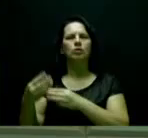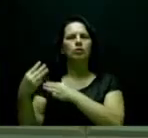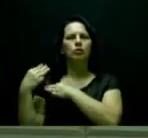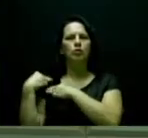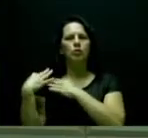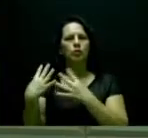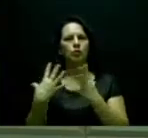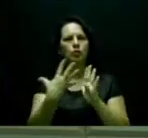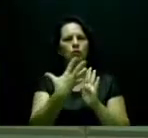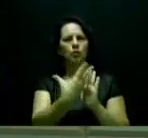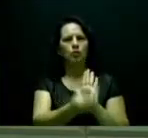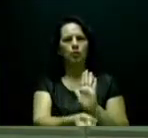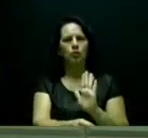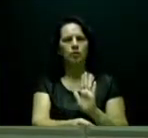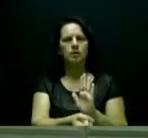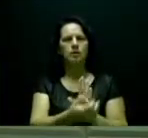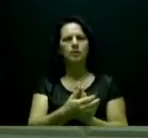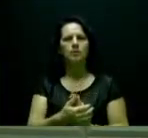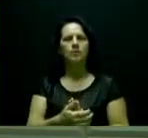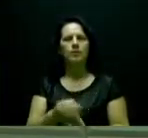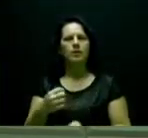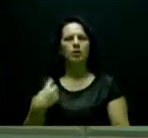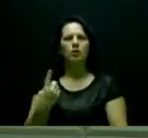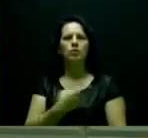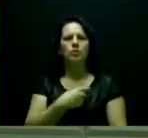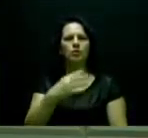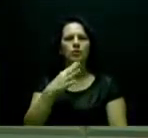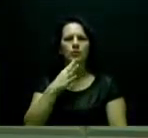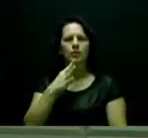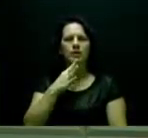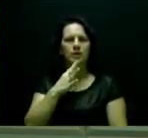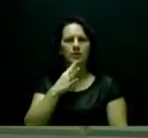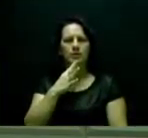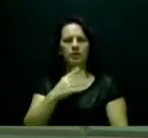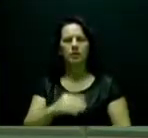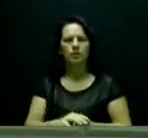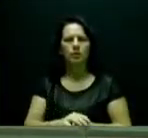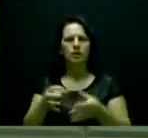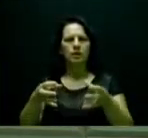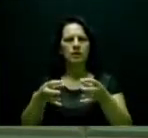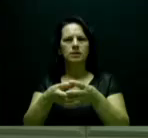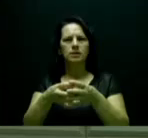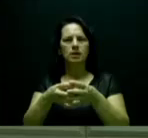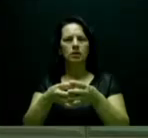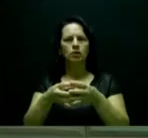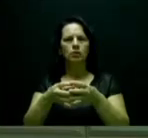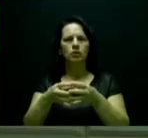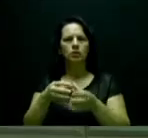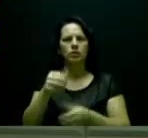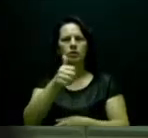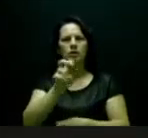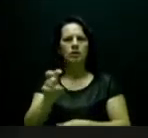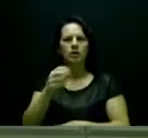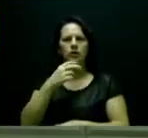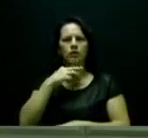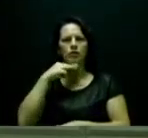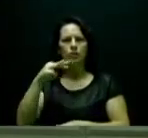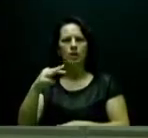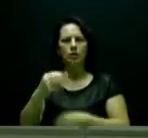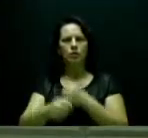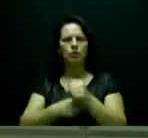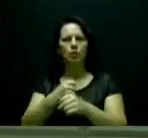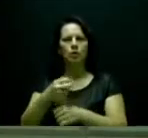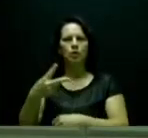a conveniência e oportunidade de sua aprovação. Salvo o melhor juízo, é este o nosso parecer. Das comissões, 15 de março de